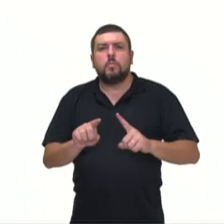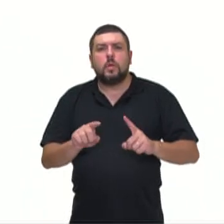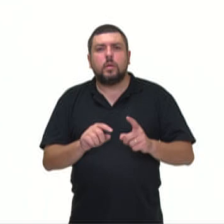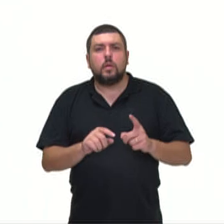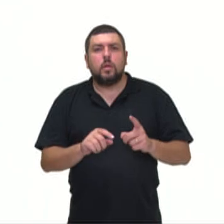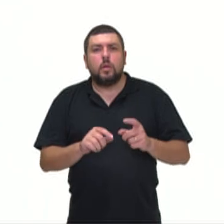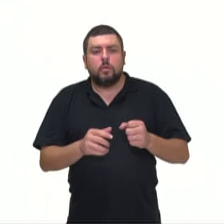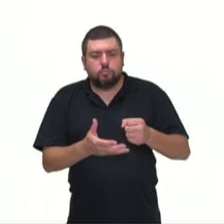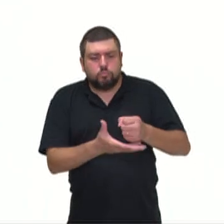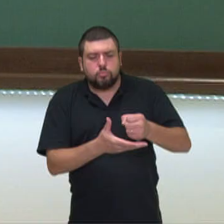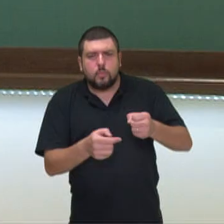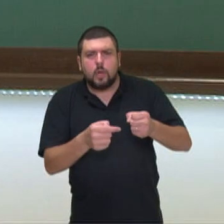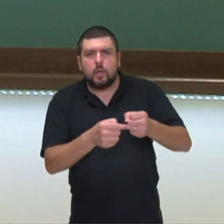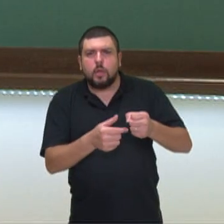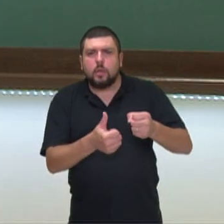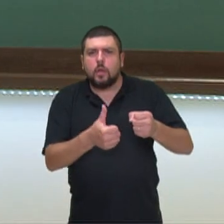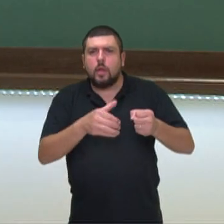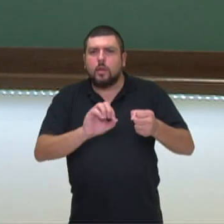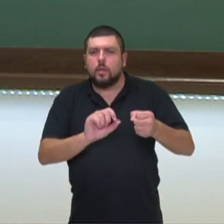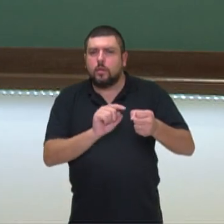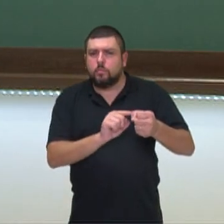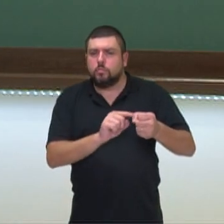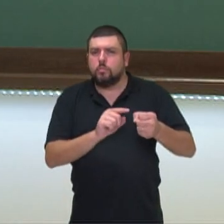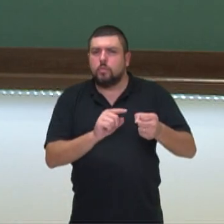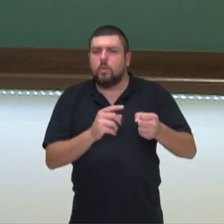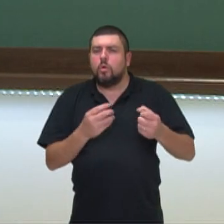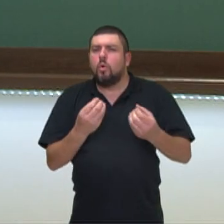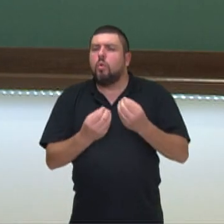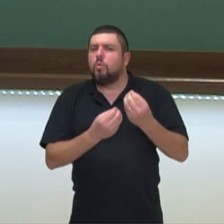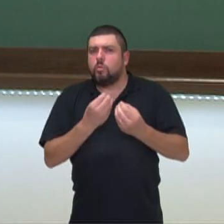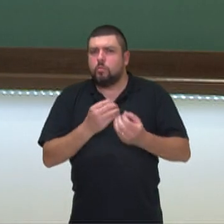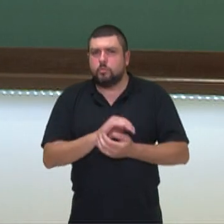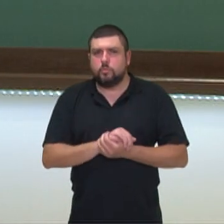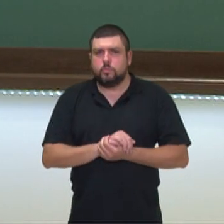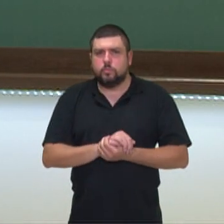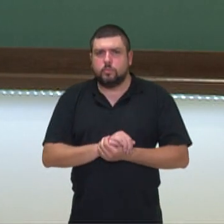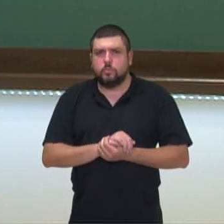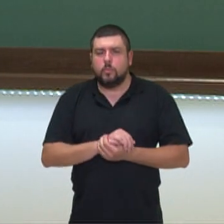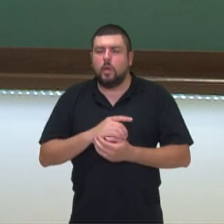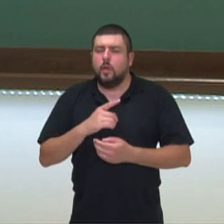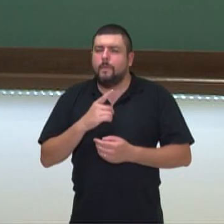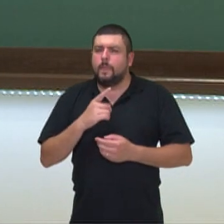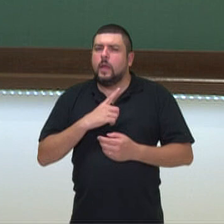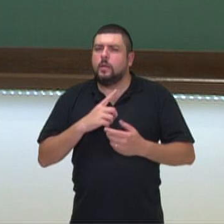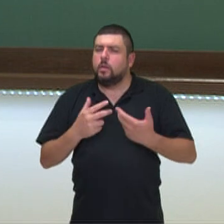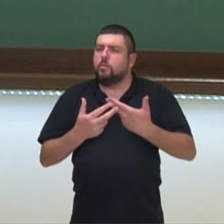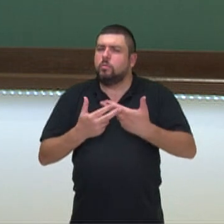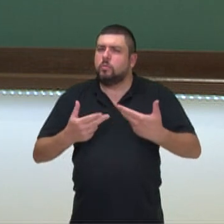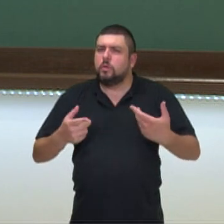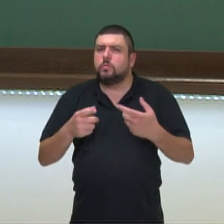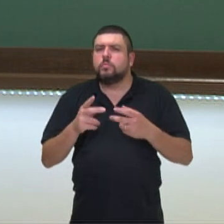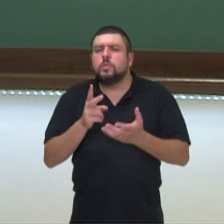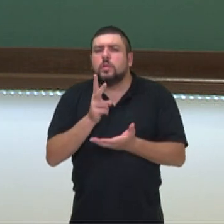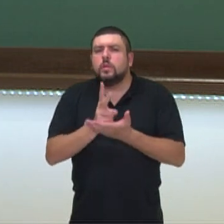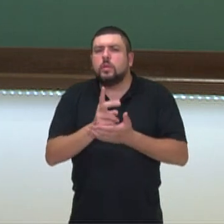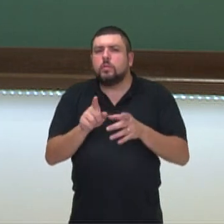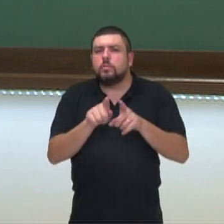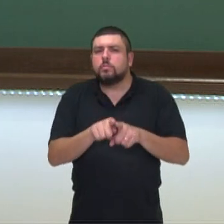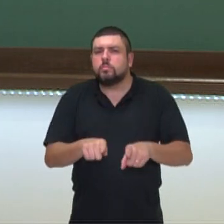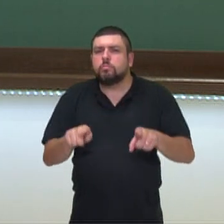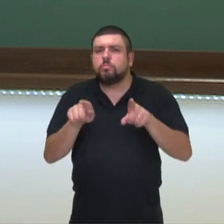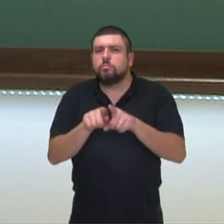podemos observar? A palavra regularidade, ela diz respeito a alguma coisa que sempre aparece. Uma coisa